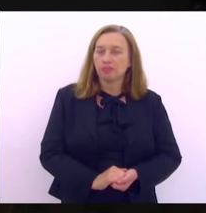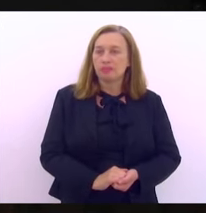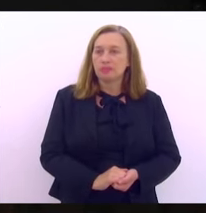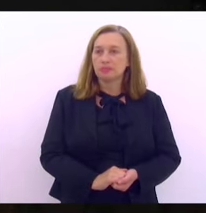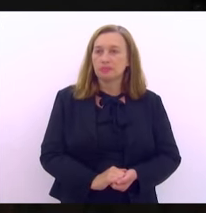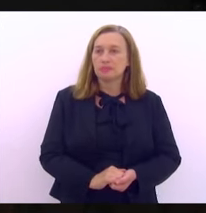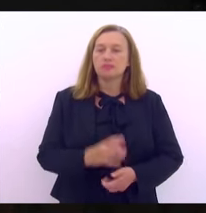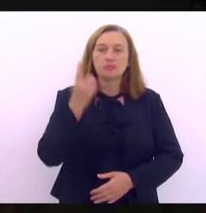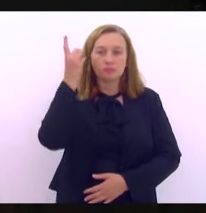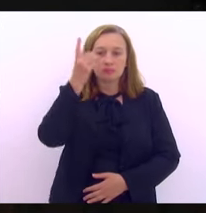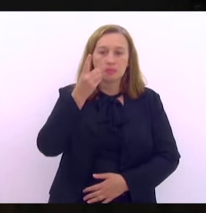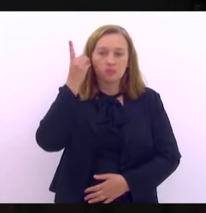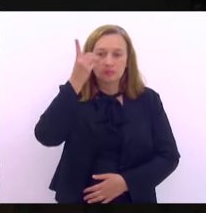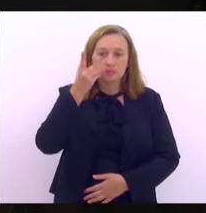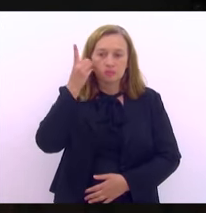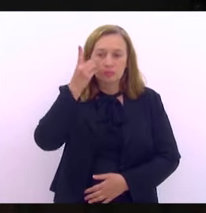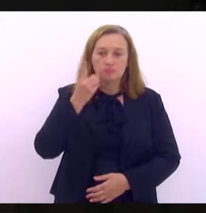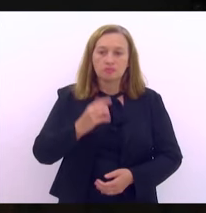Deputado